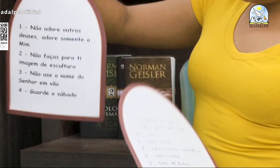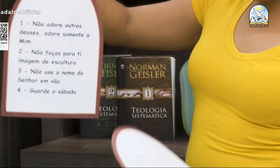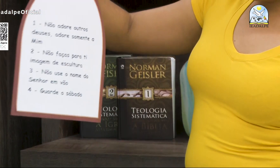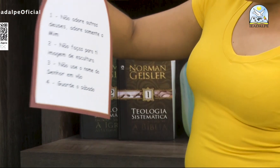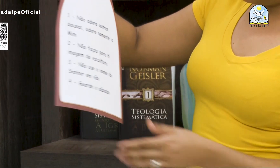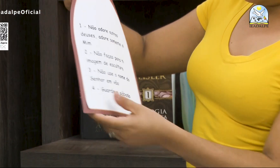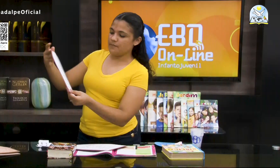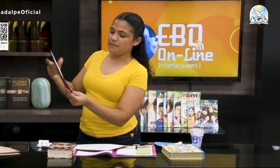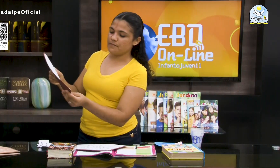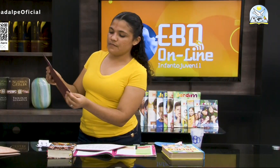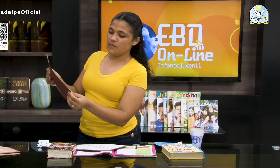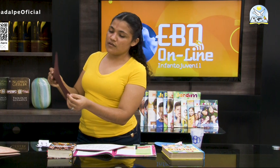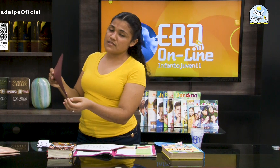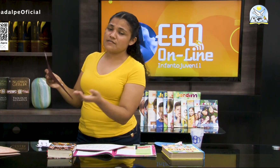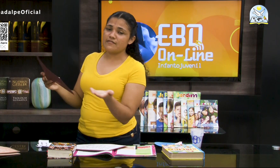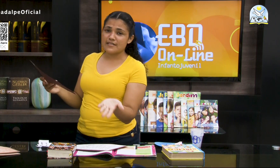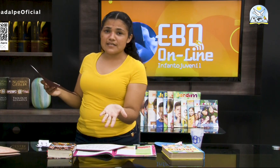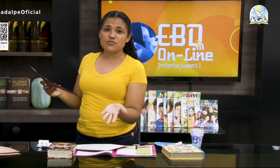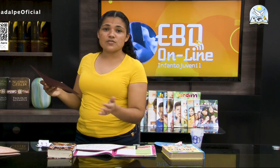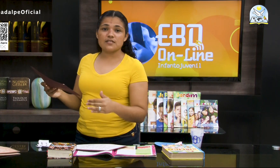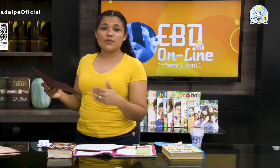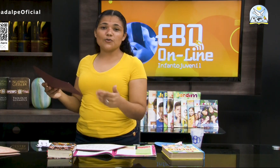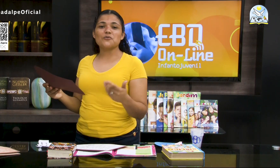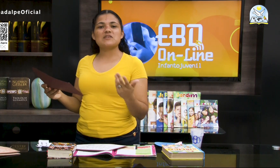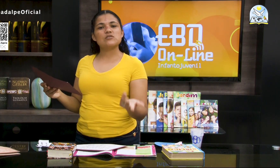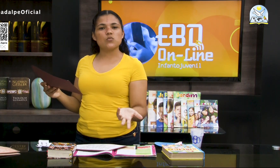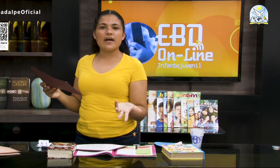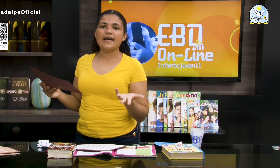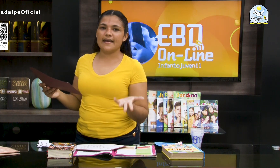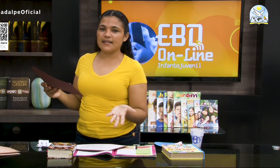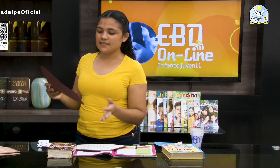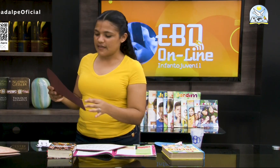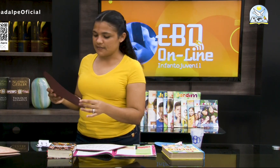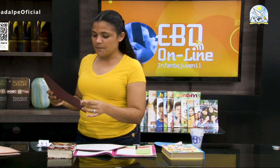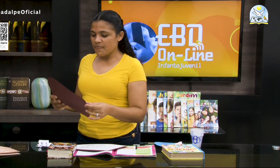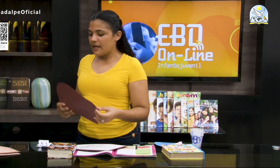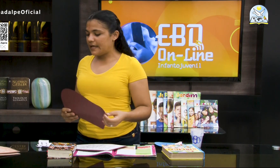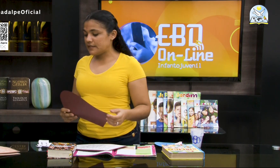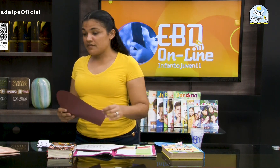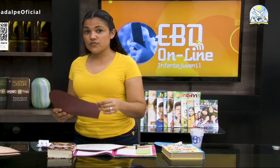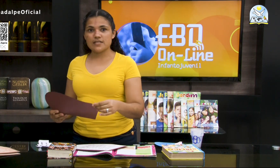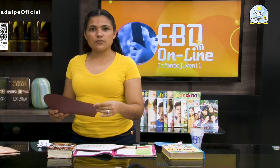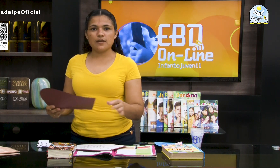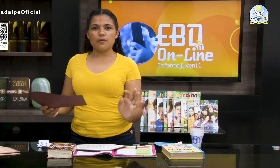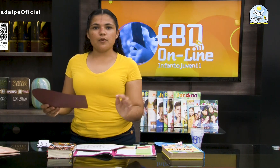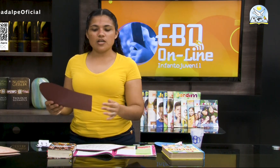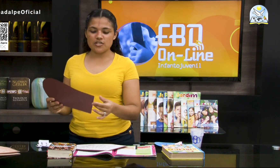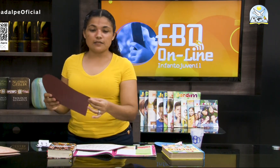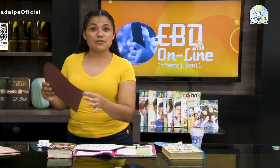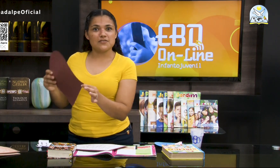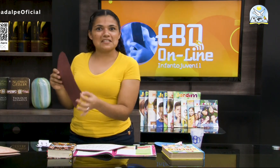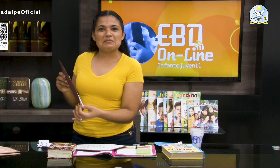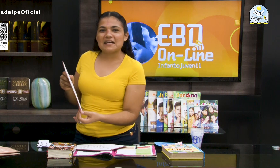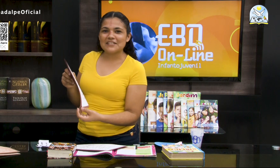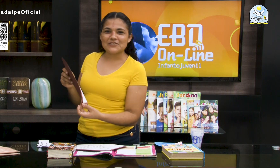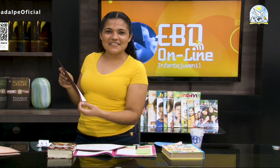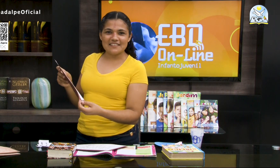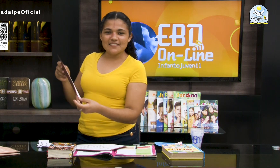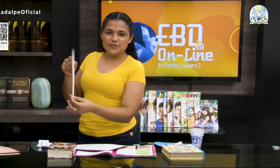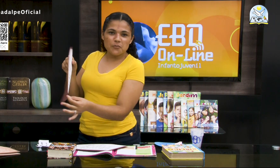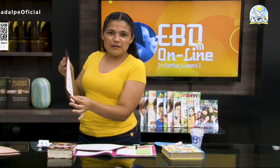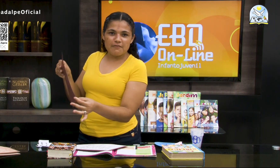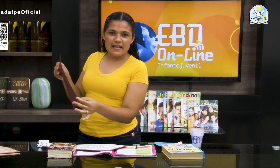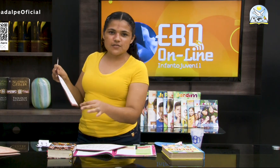E nesse daqui, que você vai fazer as coisas de acordo com a sua realidade. Ah, talvez você não tenha um emborrachado, mas você tem uma